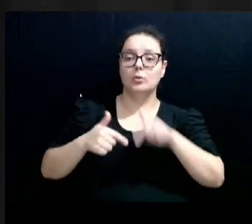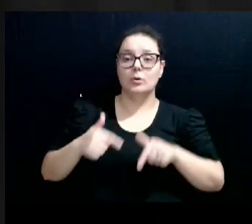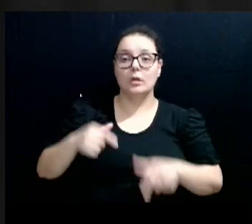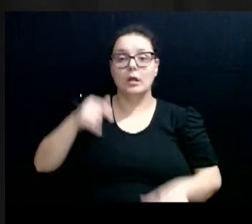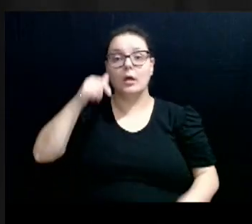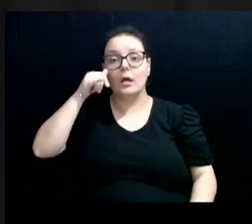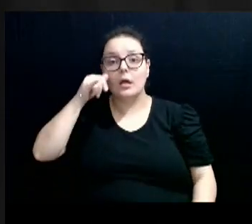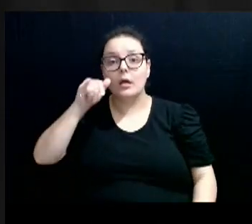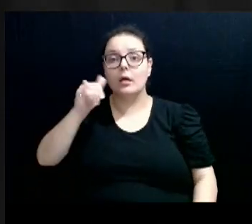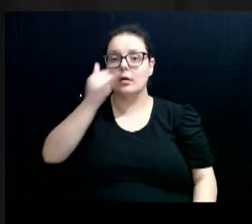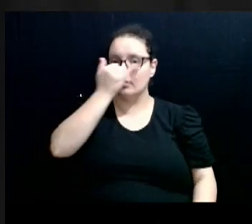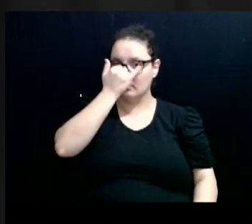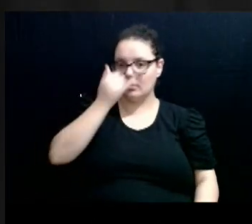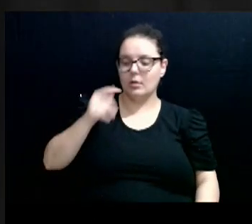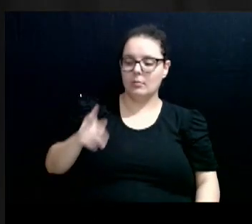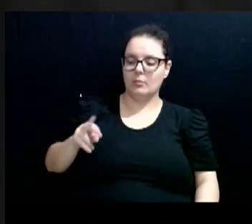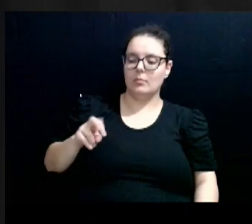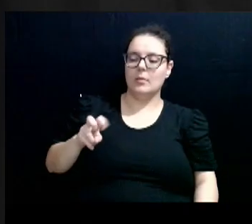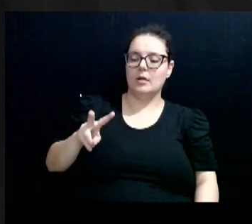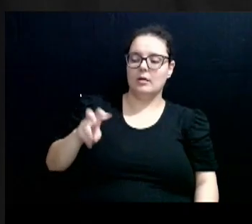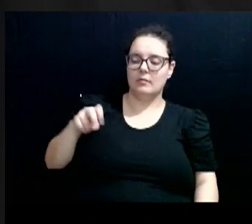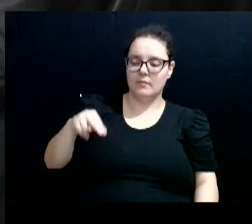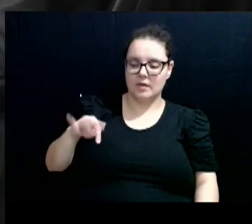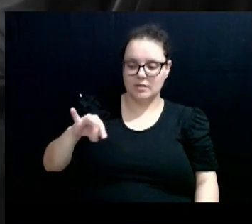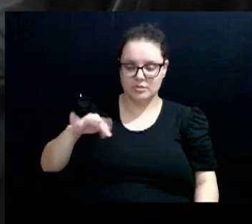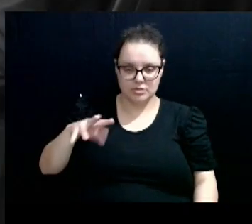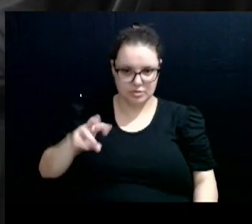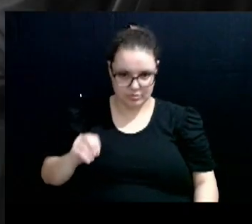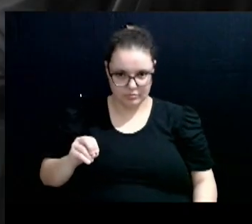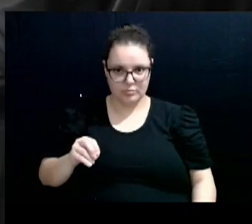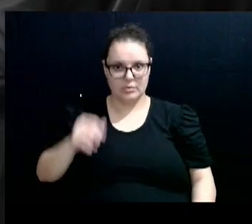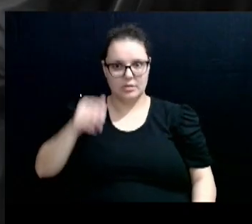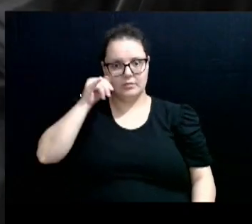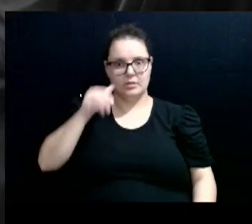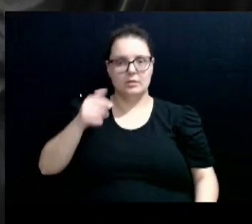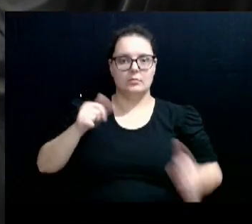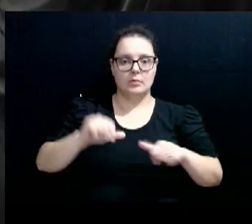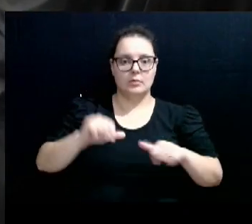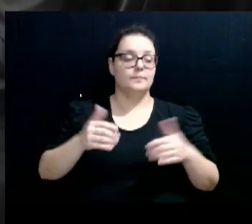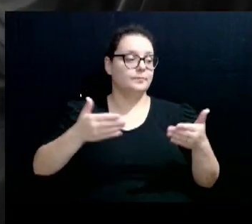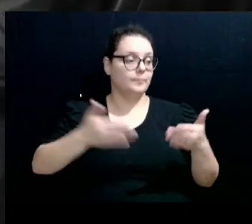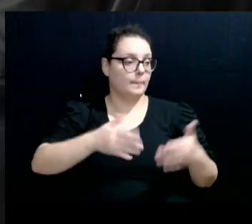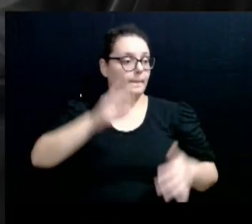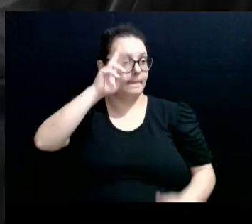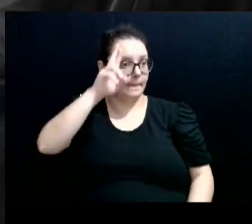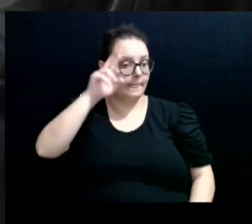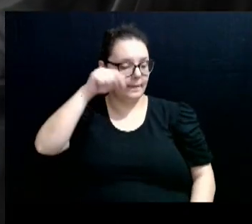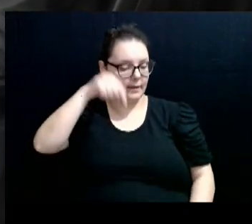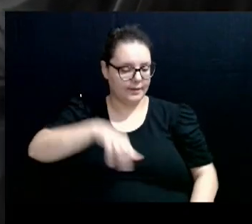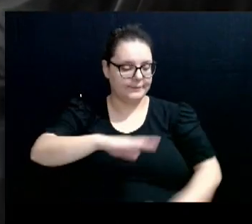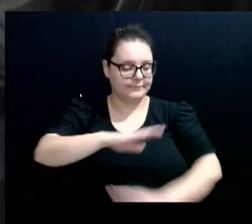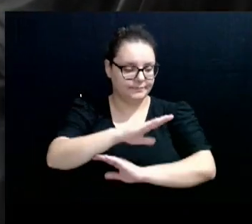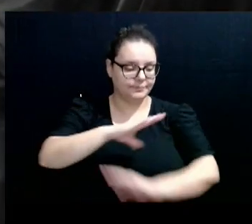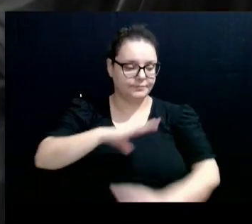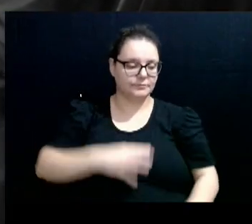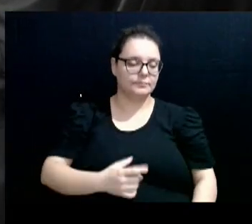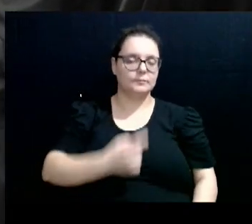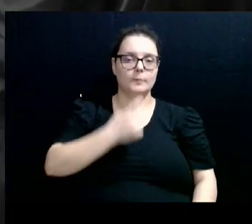essencialmente preventivo. Agora, o senhor esteve aqui na Câmara Municipal de Campinas de